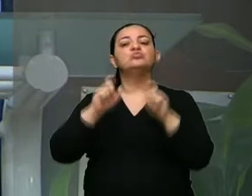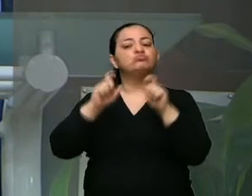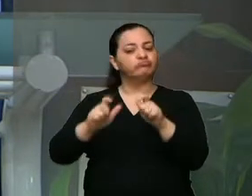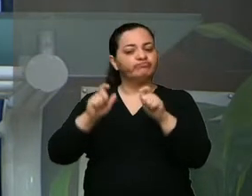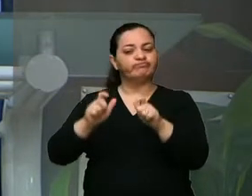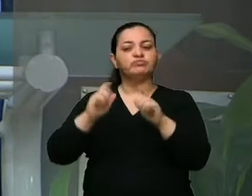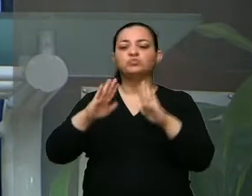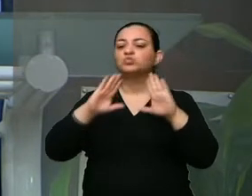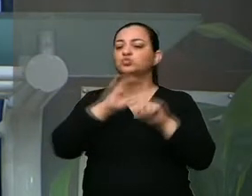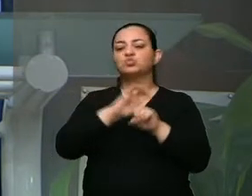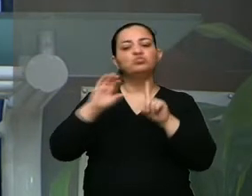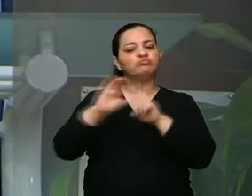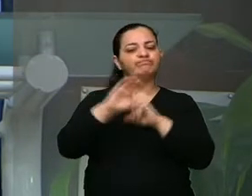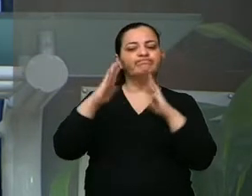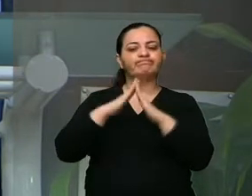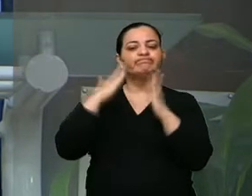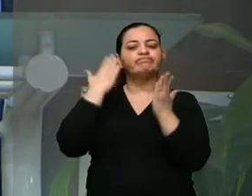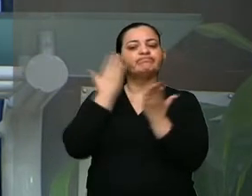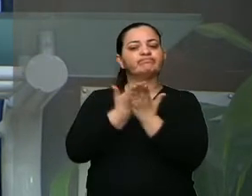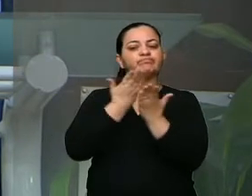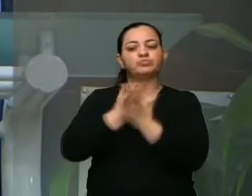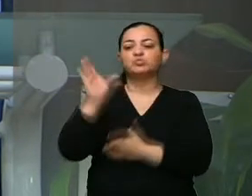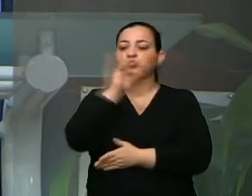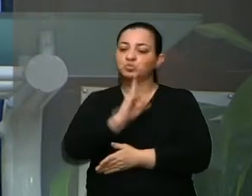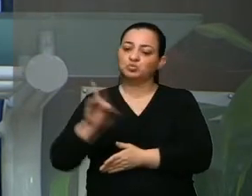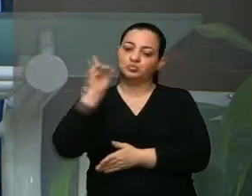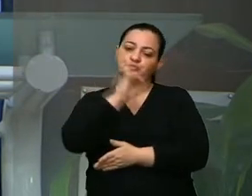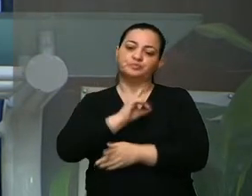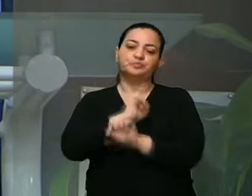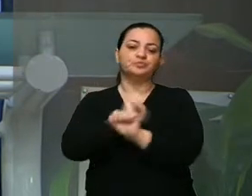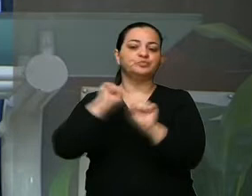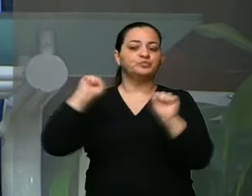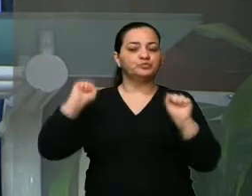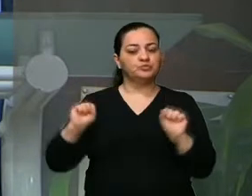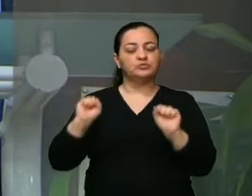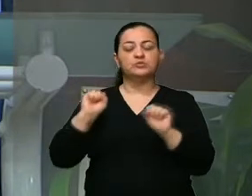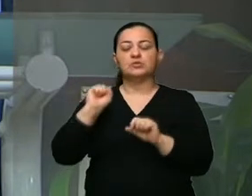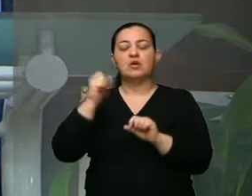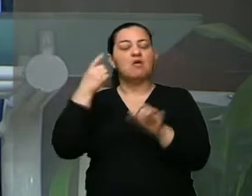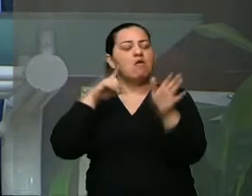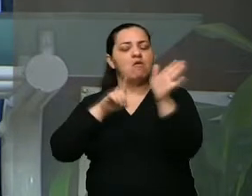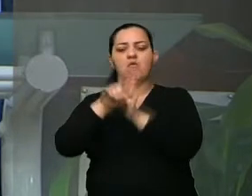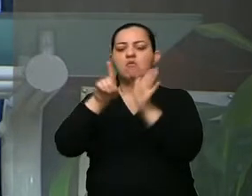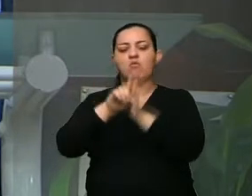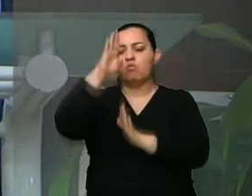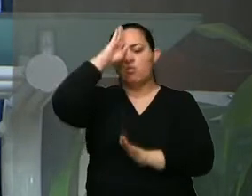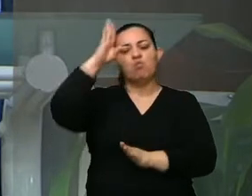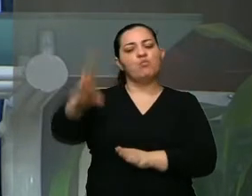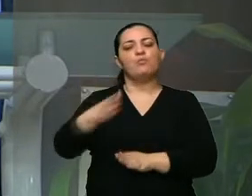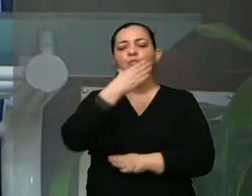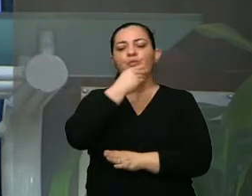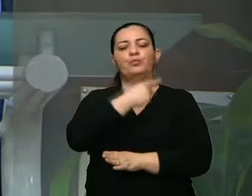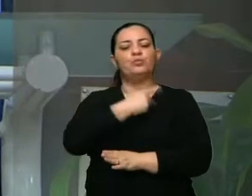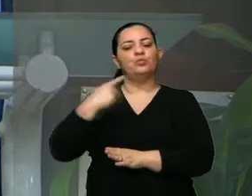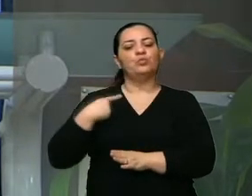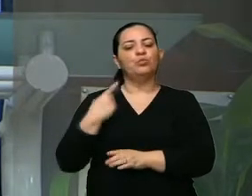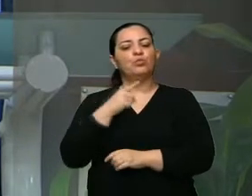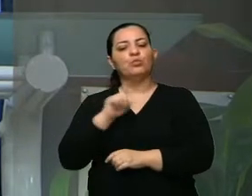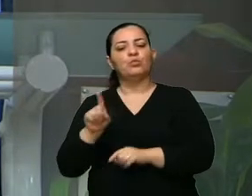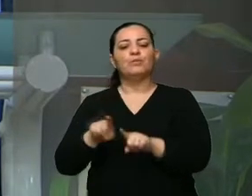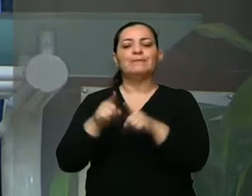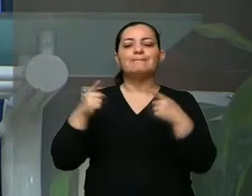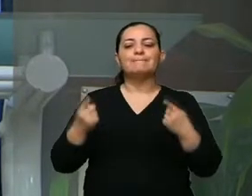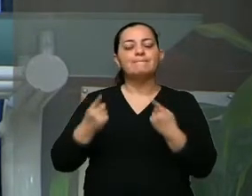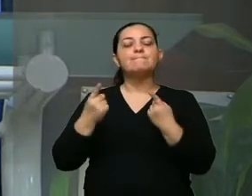dominical ou seja mesmo sem perguntar diretamente ao pastor mais